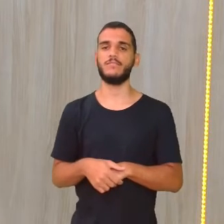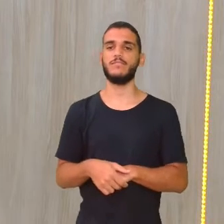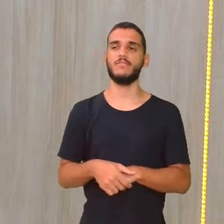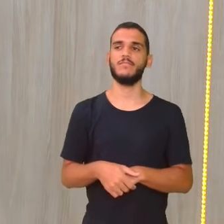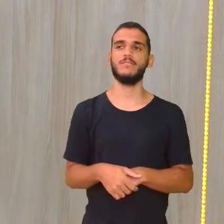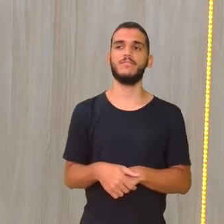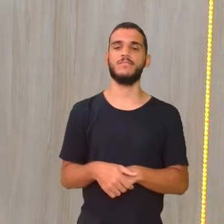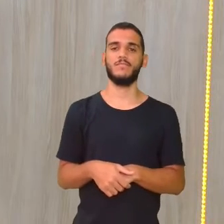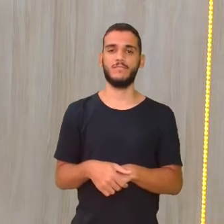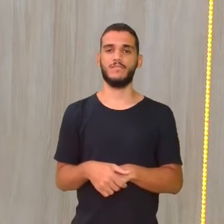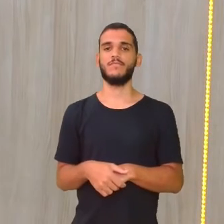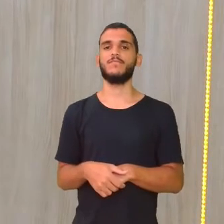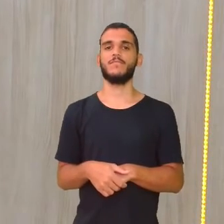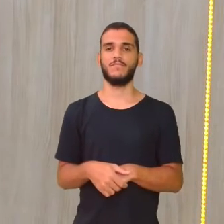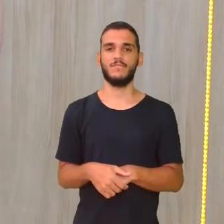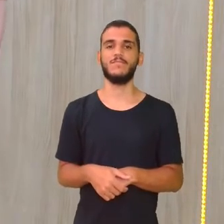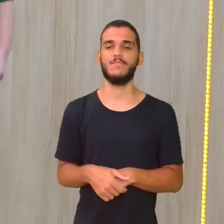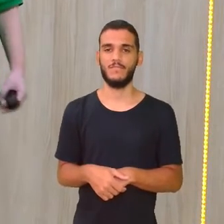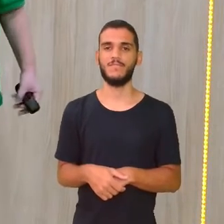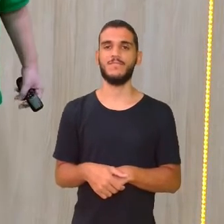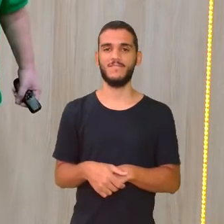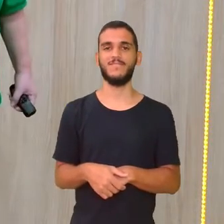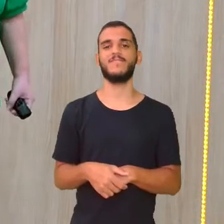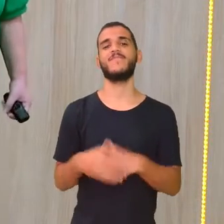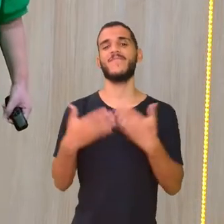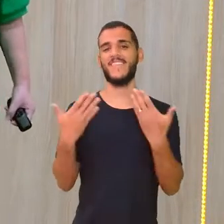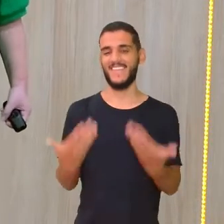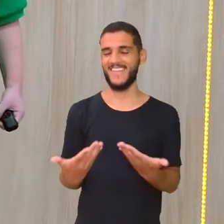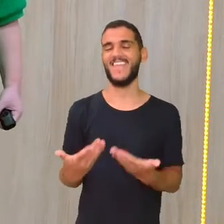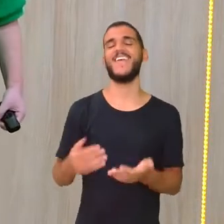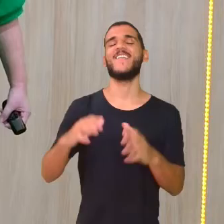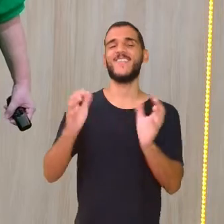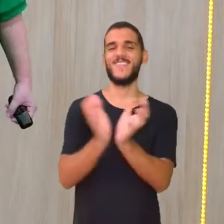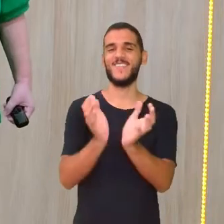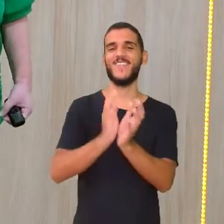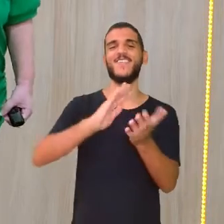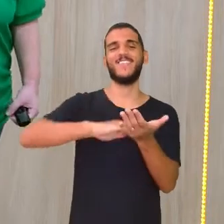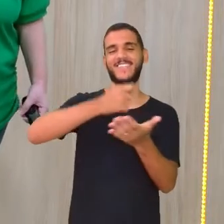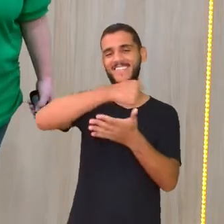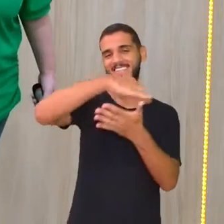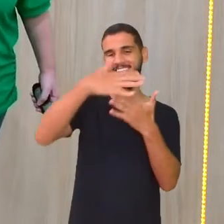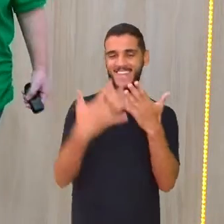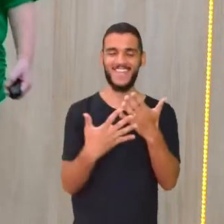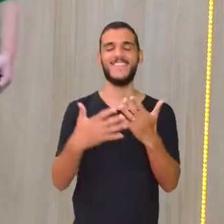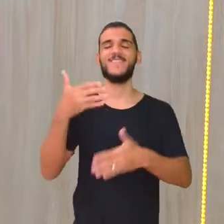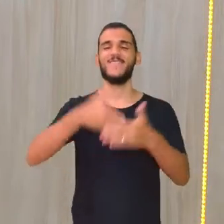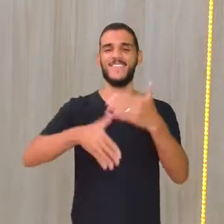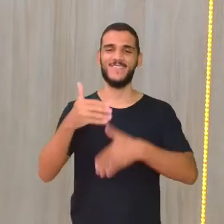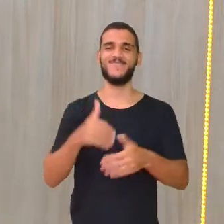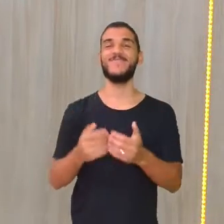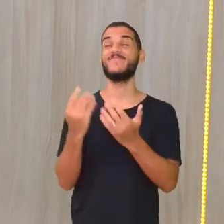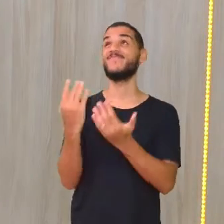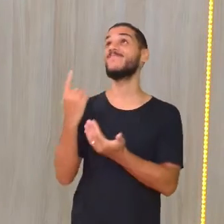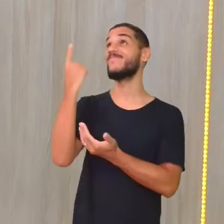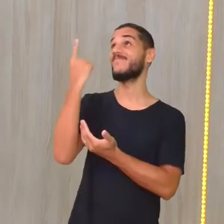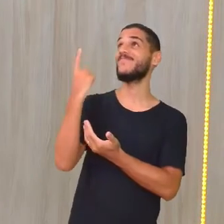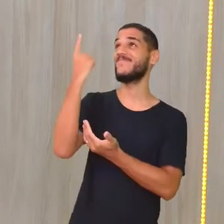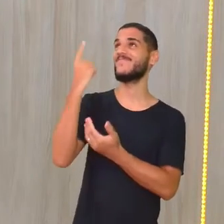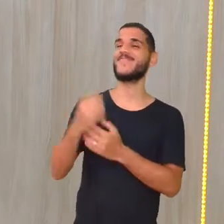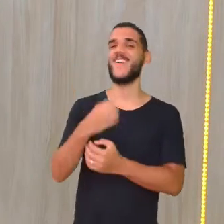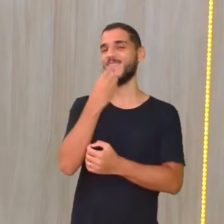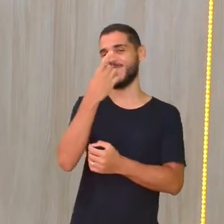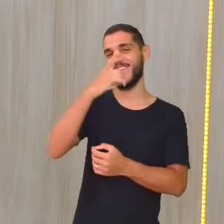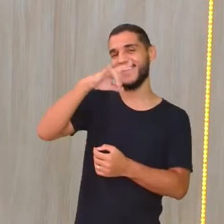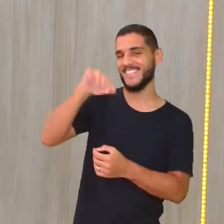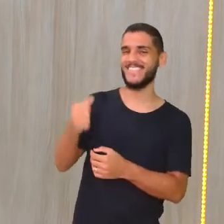aí coroando nossa equipe de Libras que está aí. E bom dia que eu não